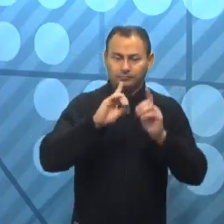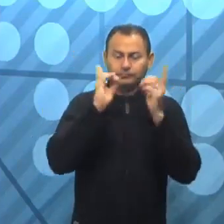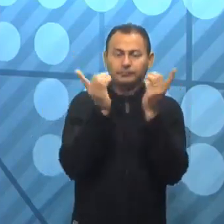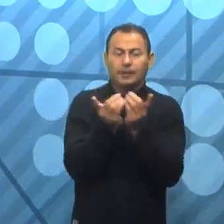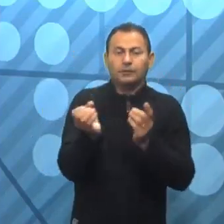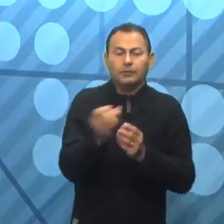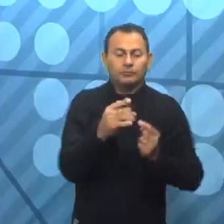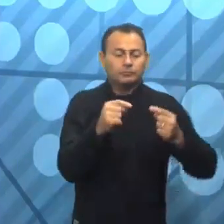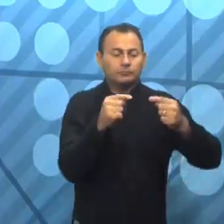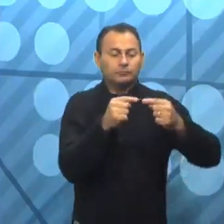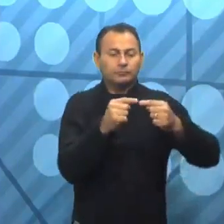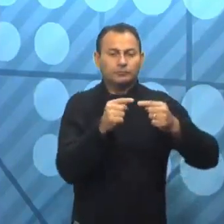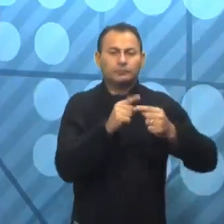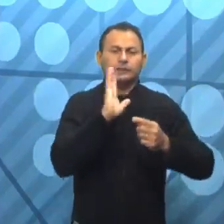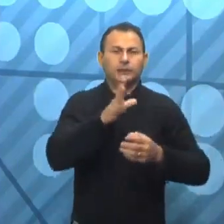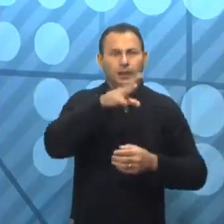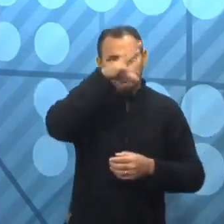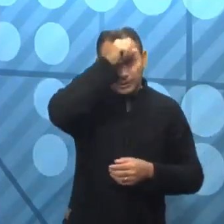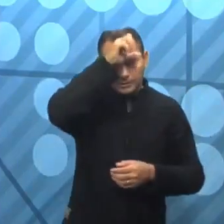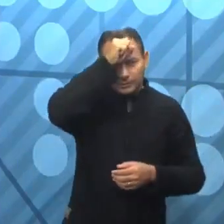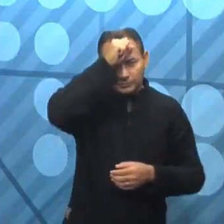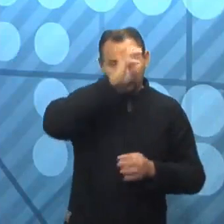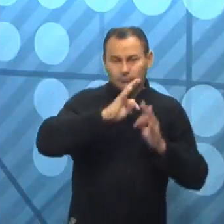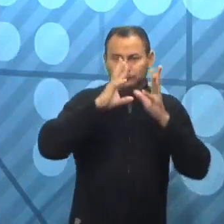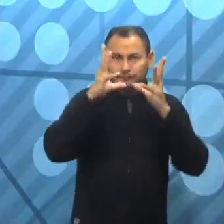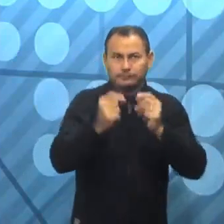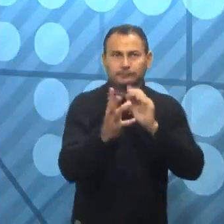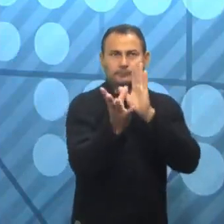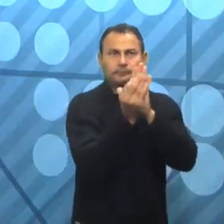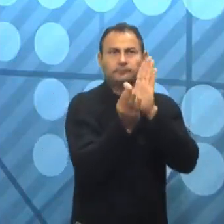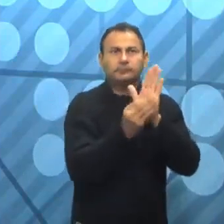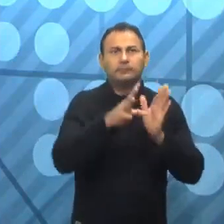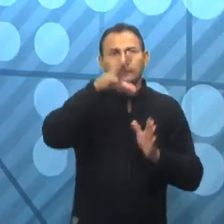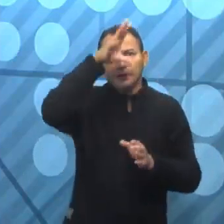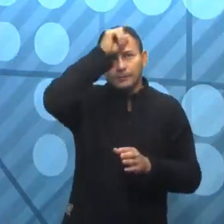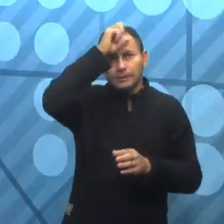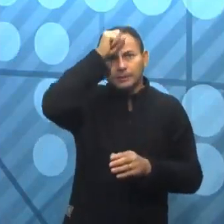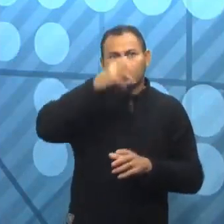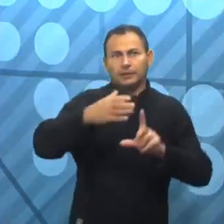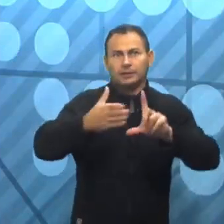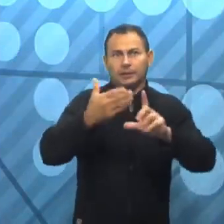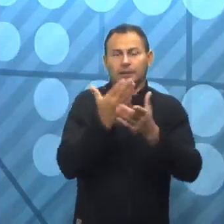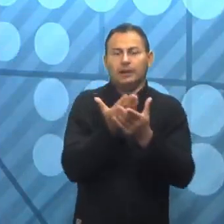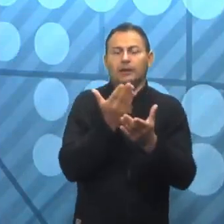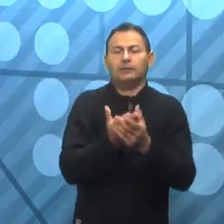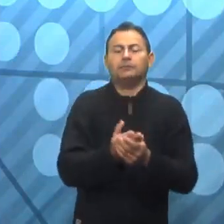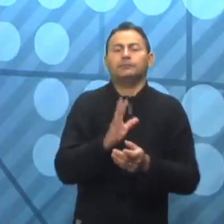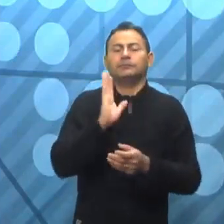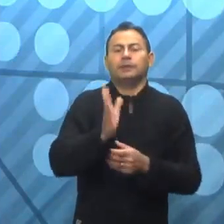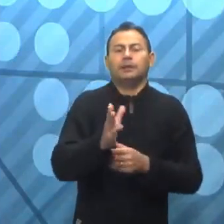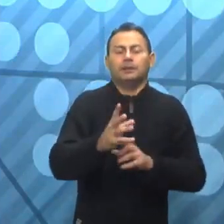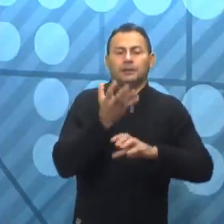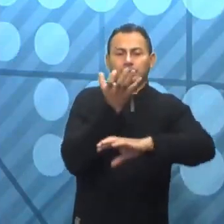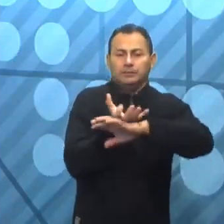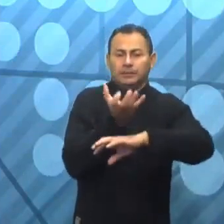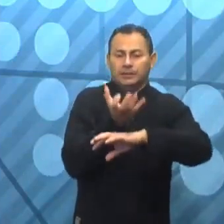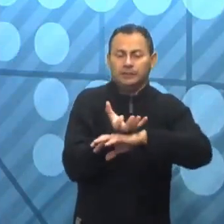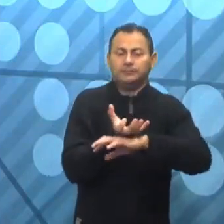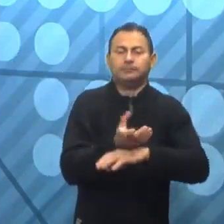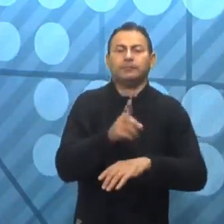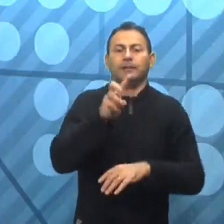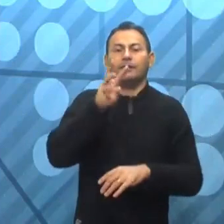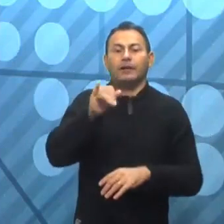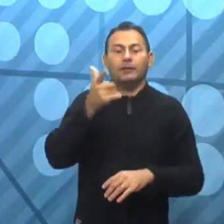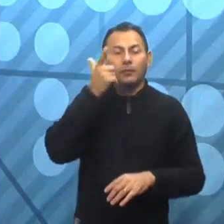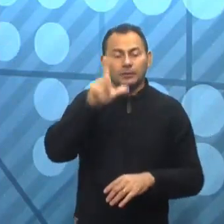modulação relacionado ao que nós já aprendemos, com todos os conteúdos que você aprendeu nas teleaulas, que você aprendeu na disciplina. Você